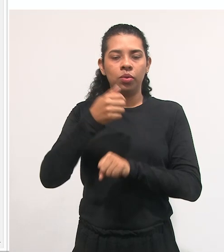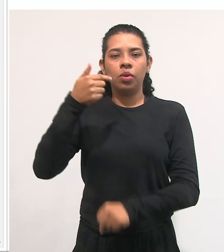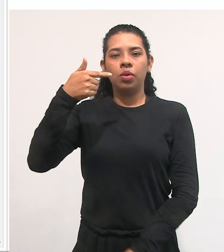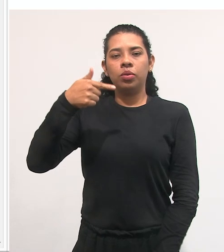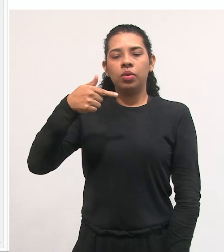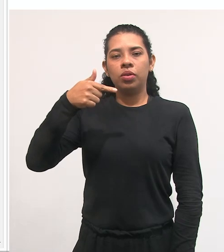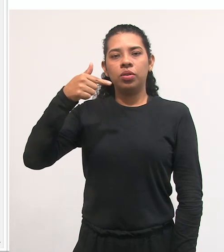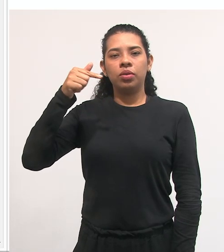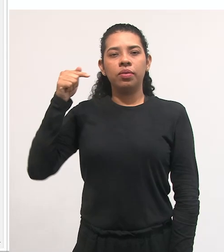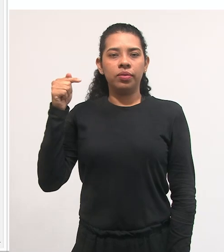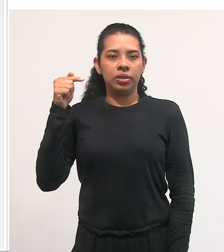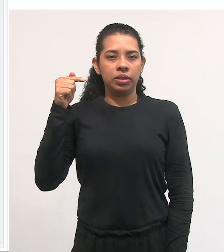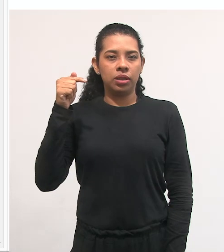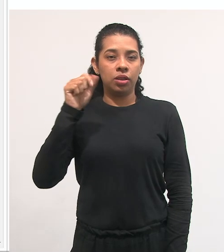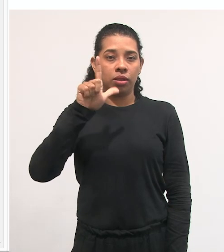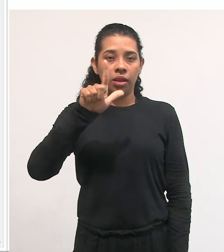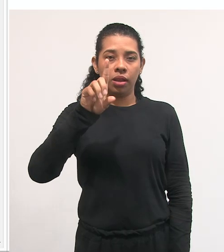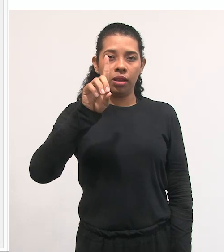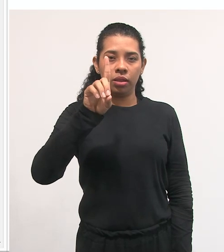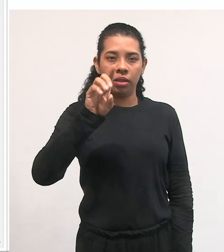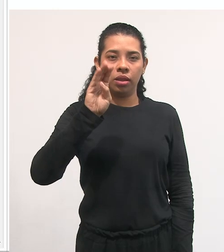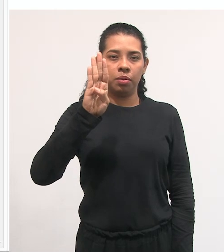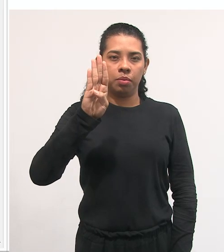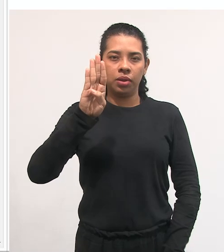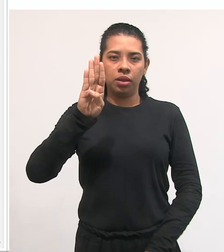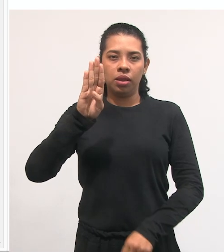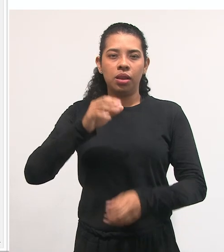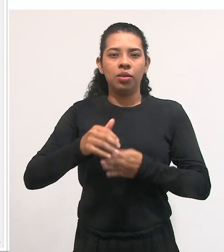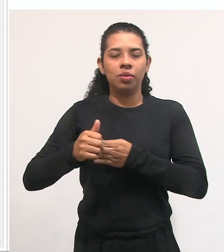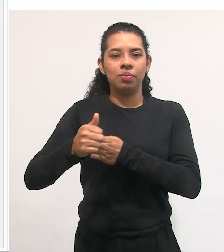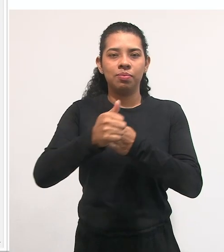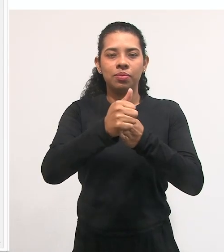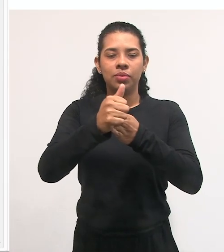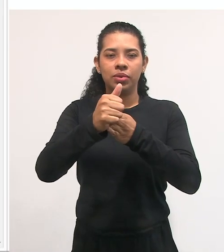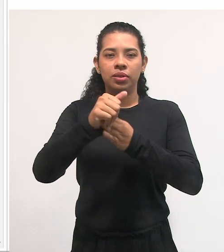27 e 28 da LDB, orienta a BNCC.